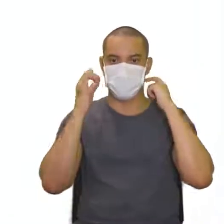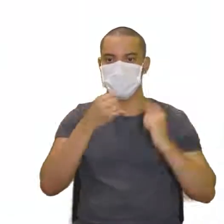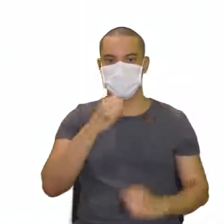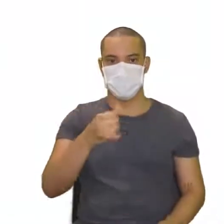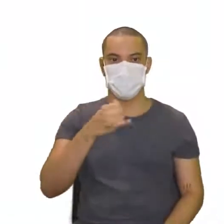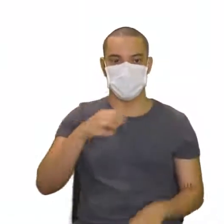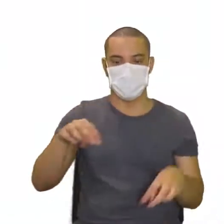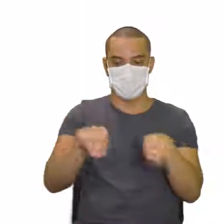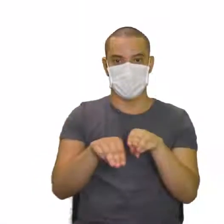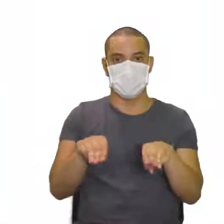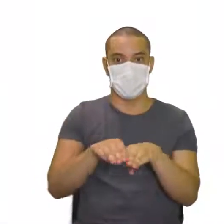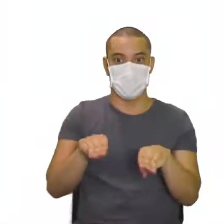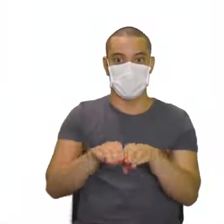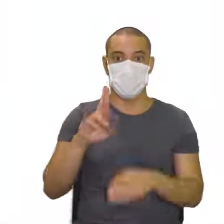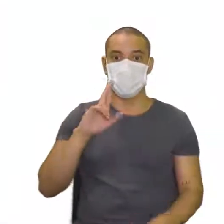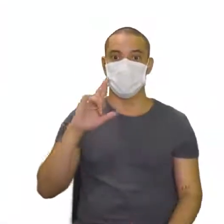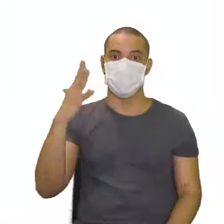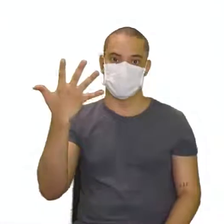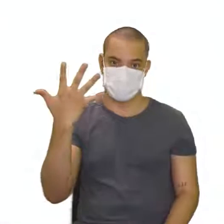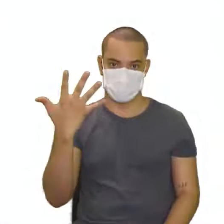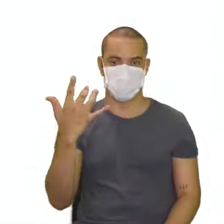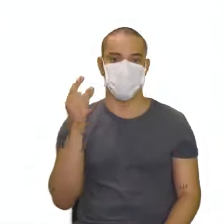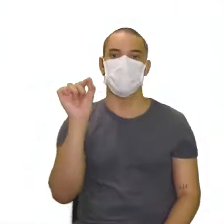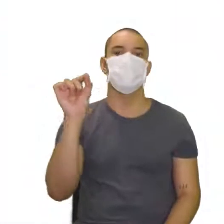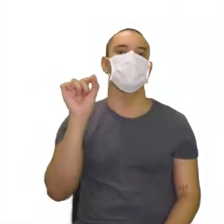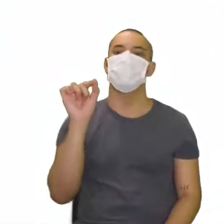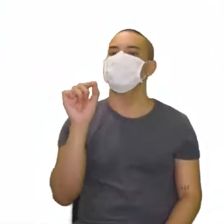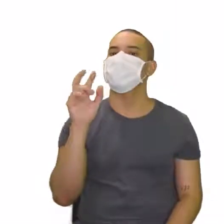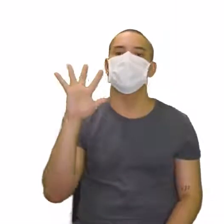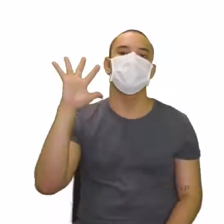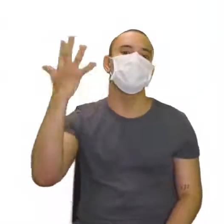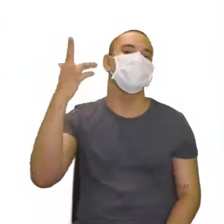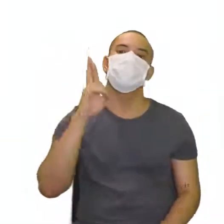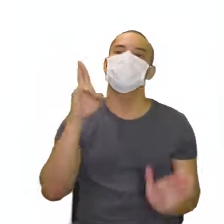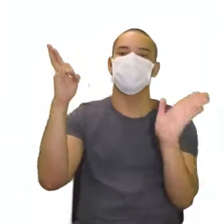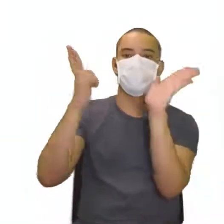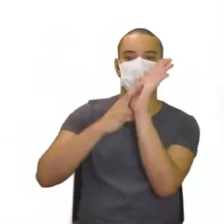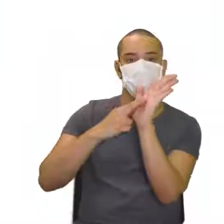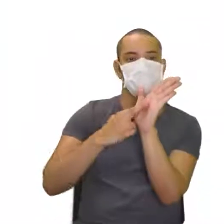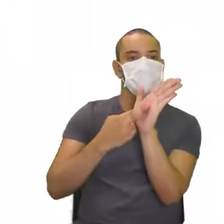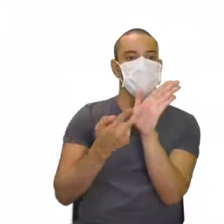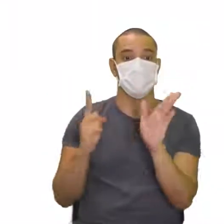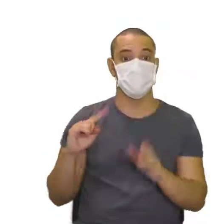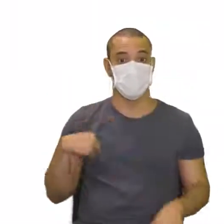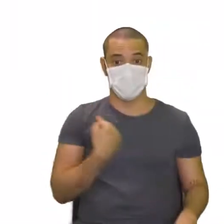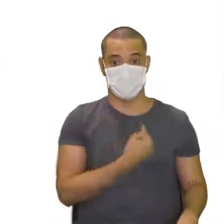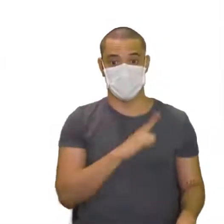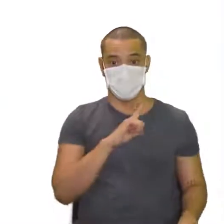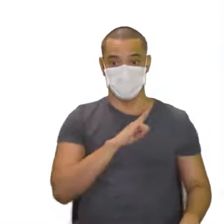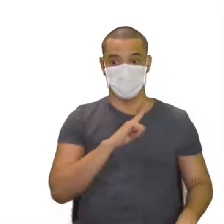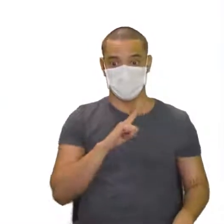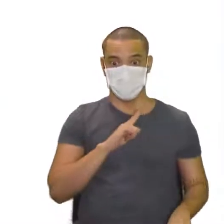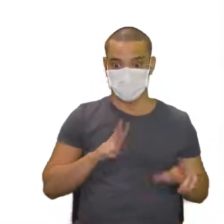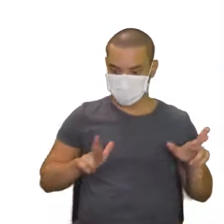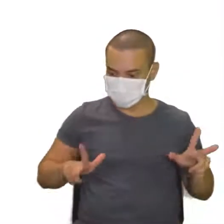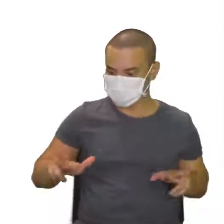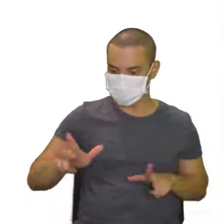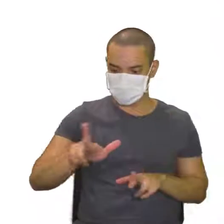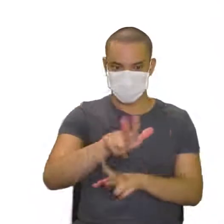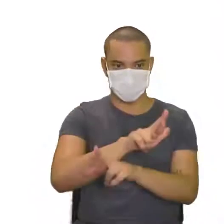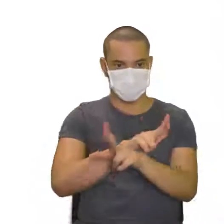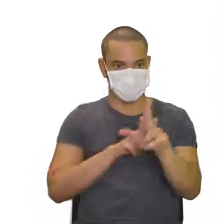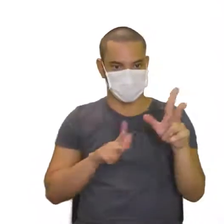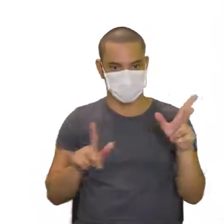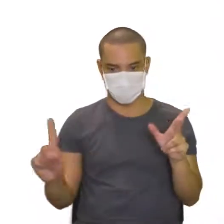resultante. Professor, o que é campo magnético resultante? É aquilo que resulta, né, pessoal? É quando nós temos vários campos magnéticos em